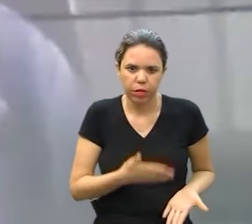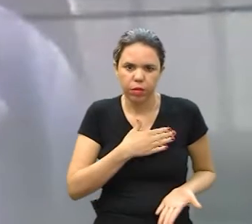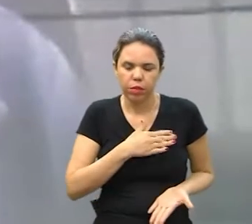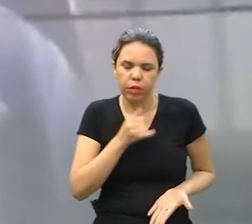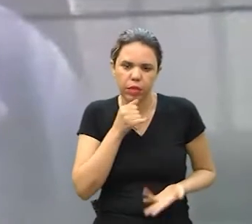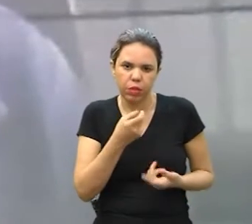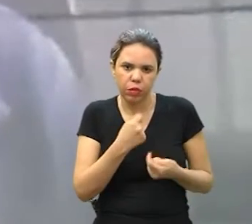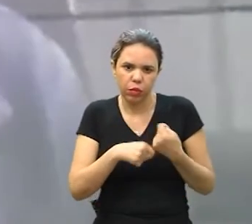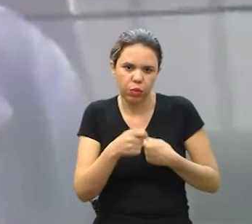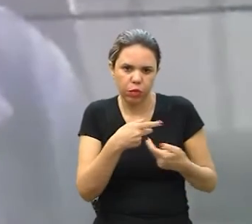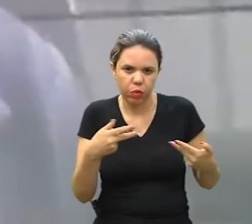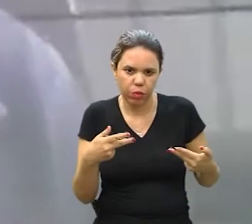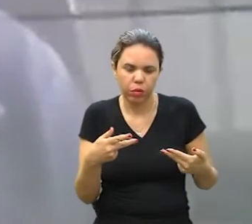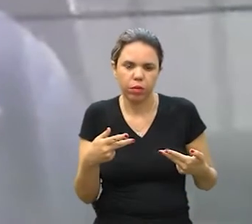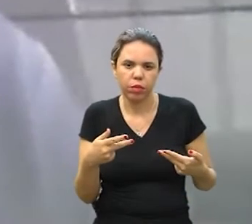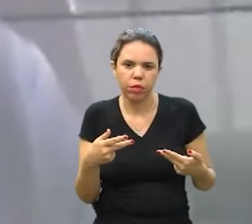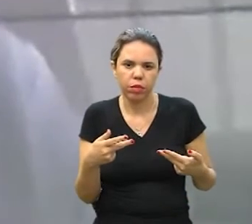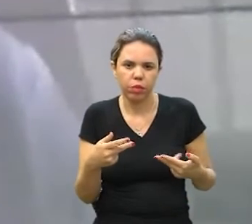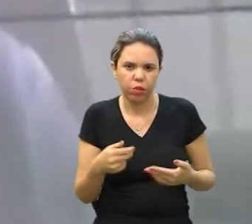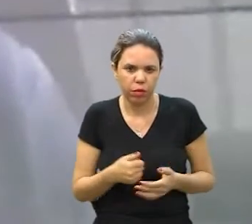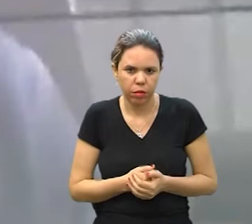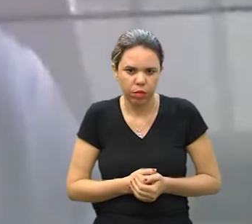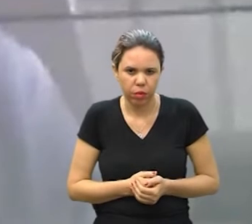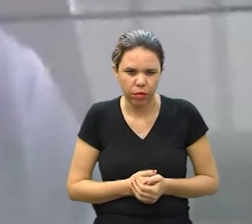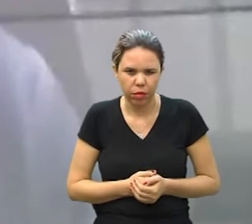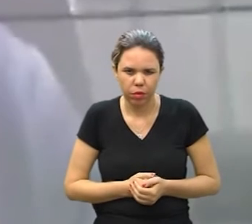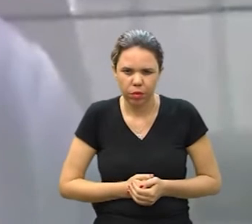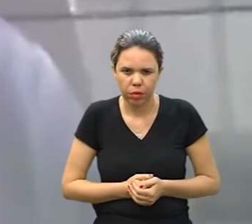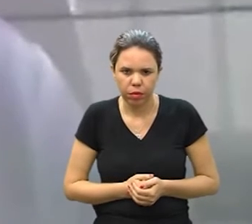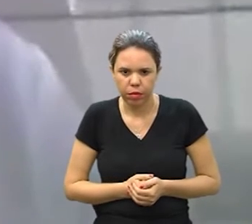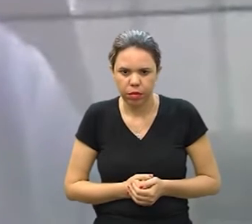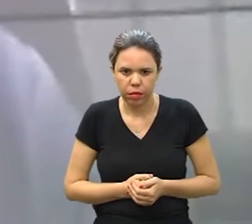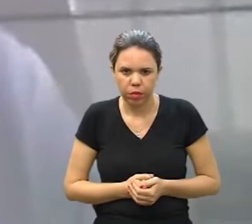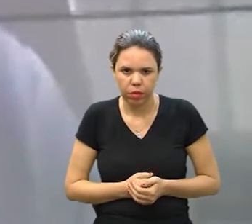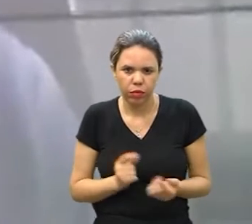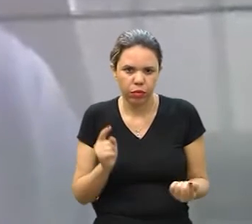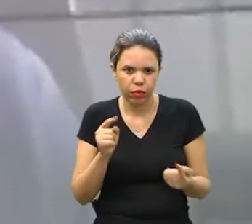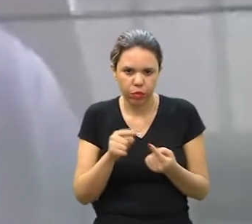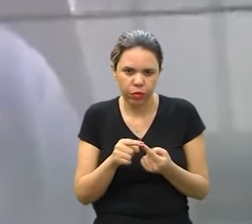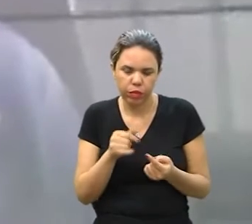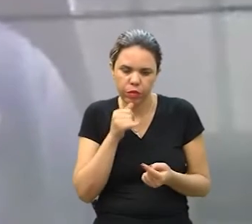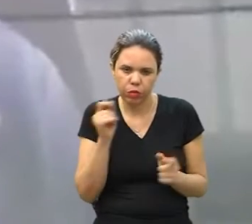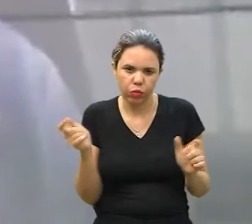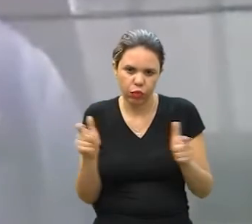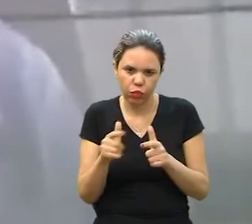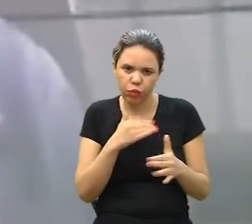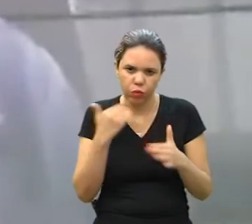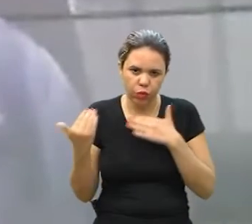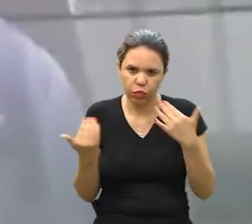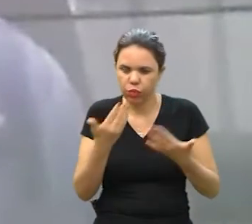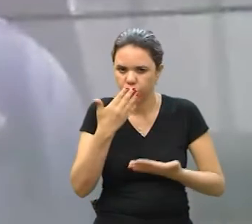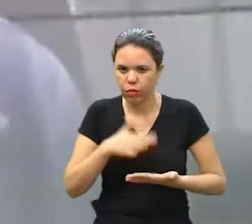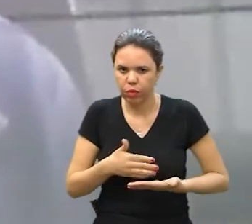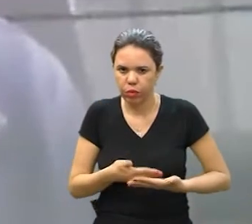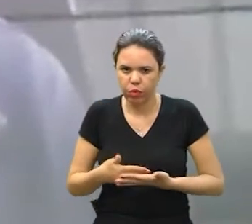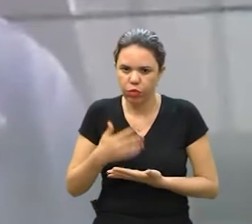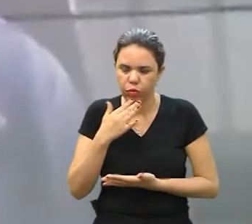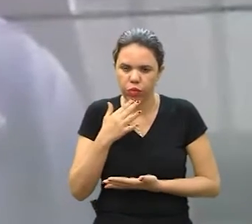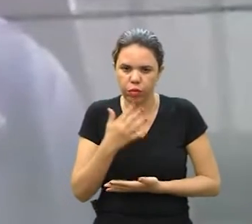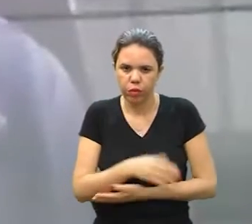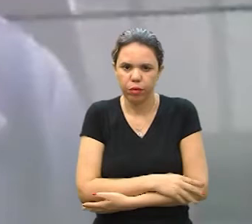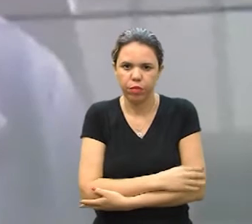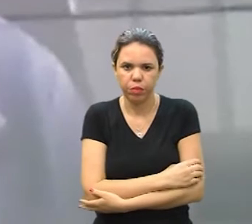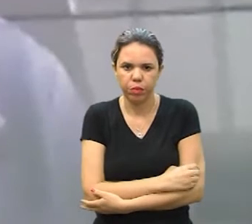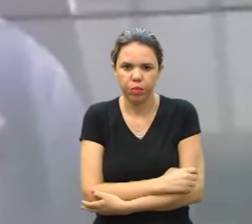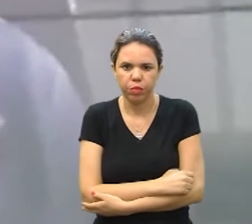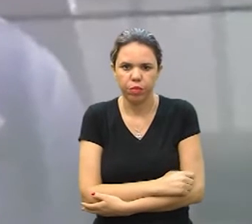É um negócio assim que, até certo tempo atrás, influía diretamente na mortalidade infantil. Ainda